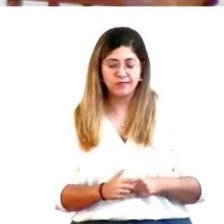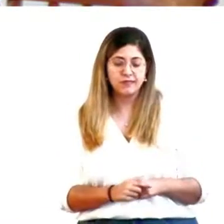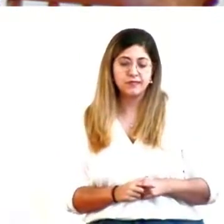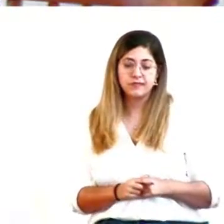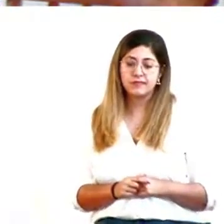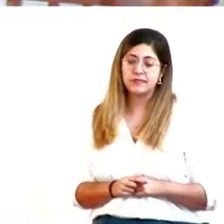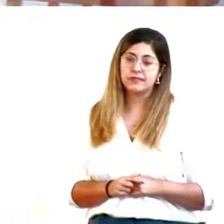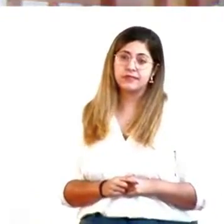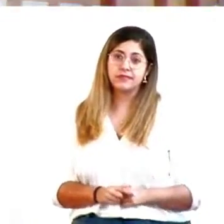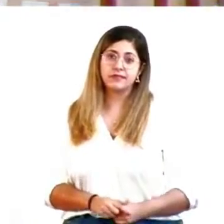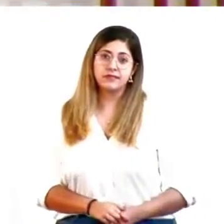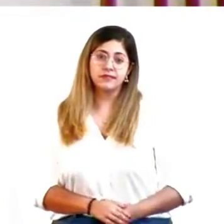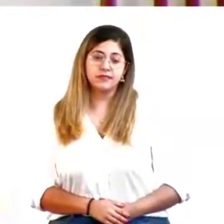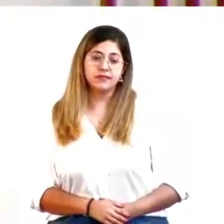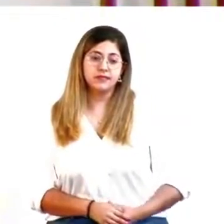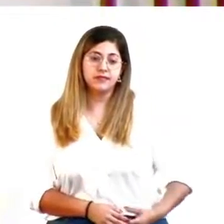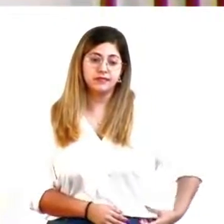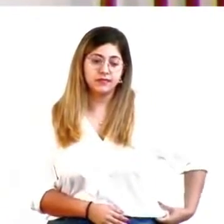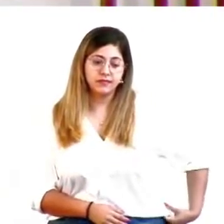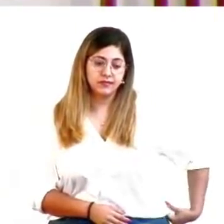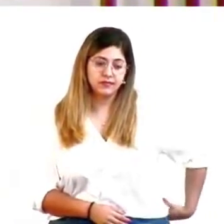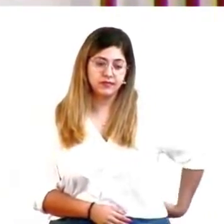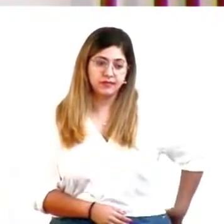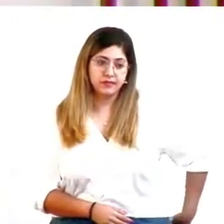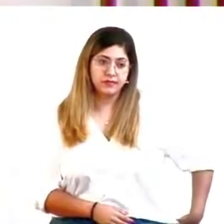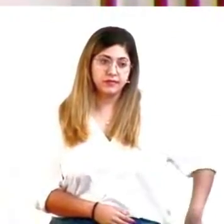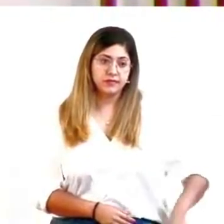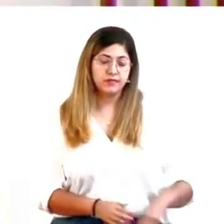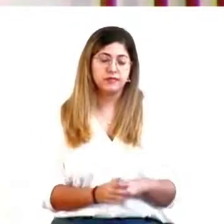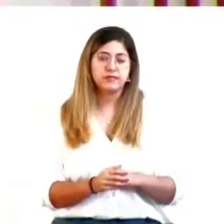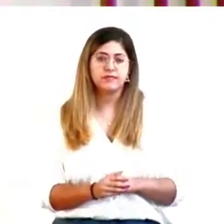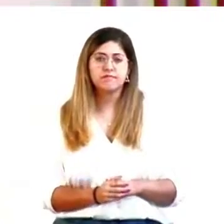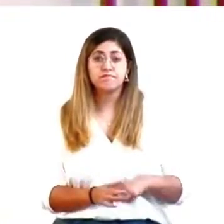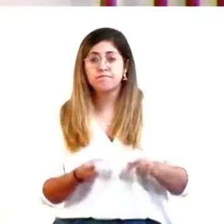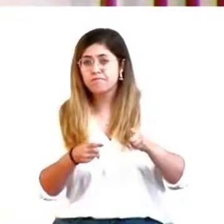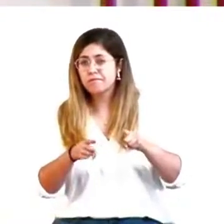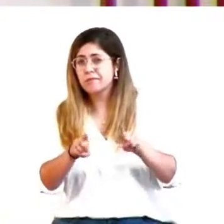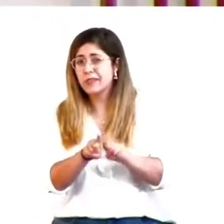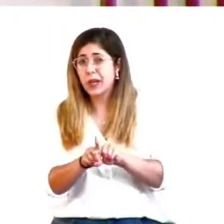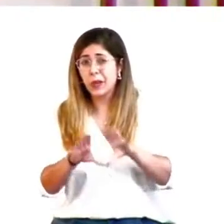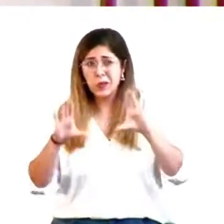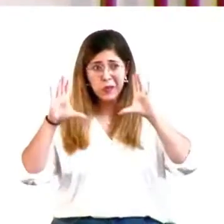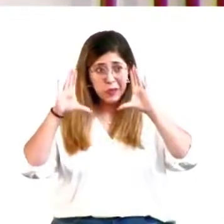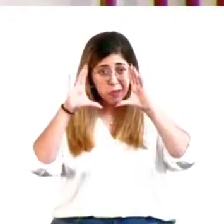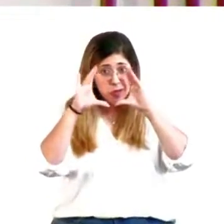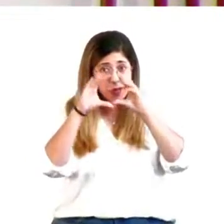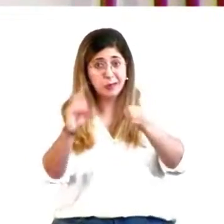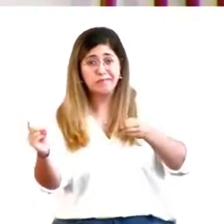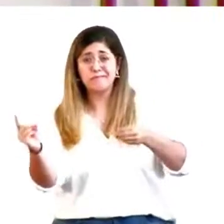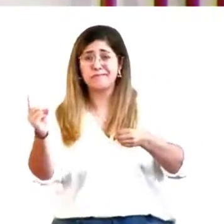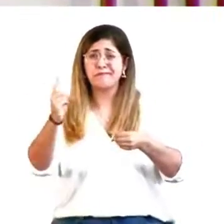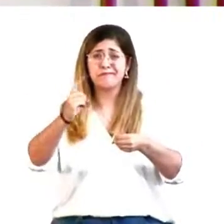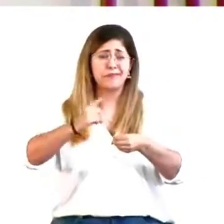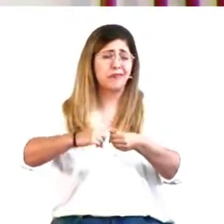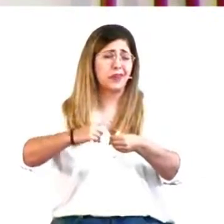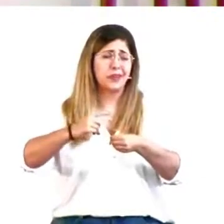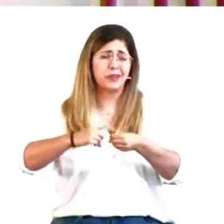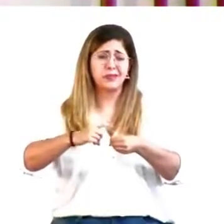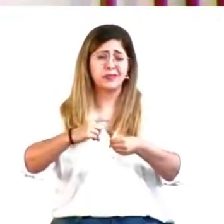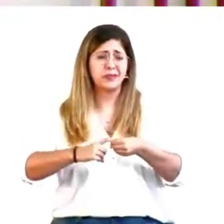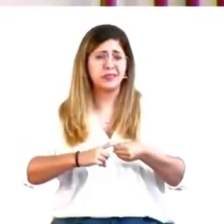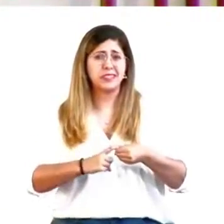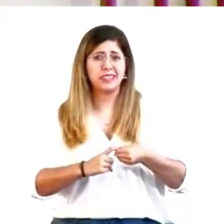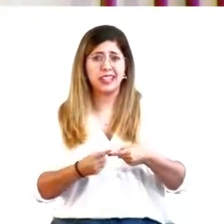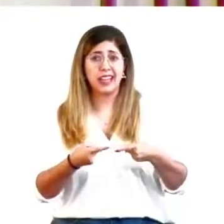árvore do conhecimento do bem e do mal. Com isso a escuridão voltou, mas agora a escuridão voltou